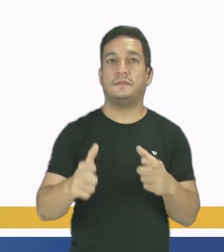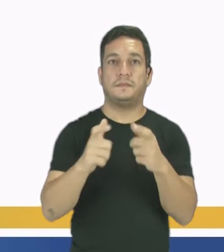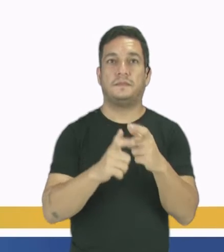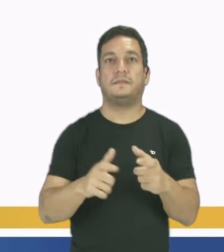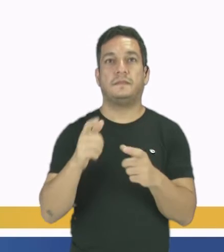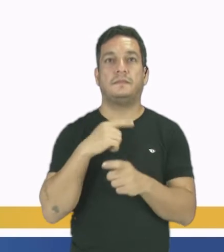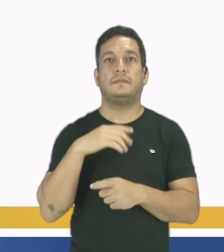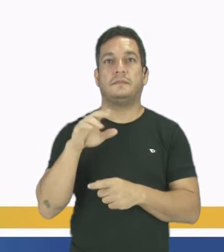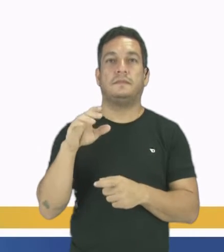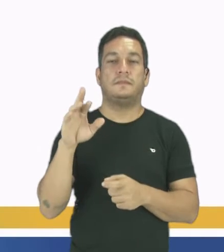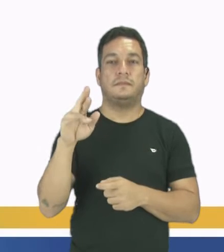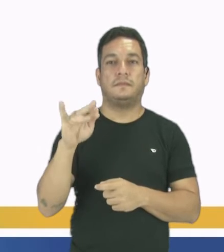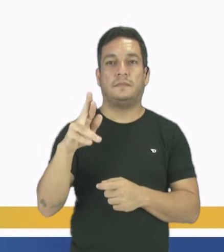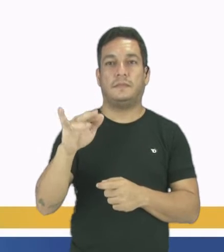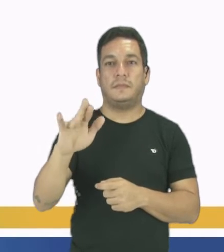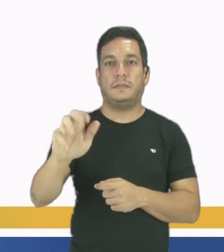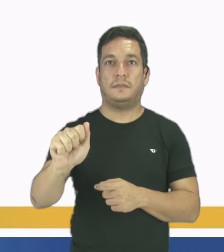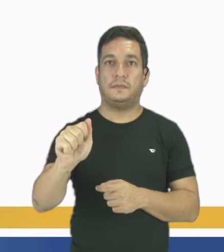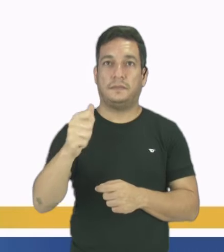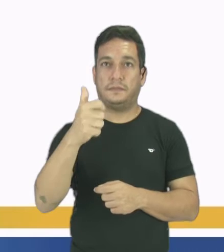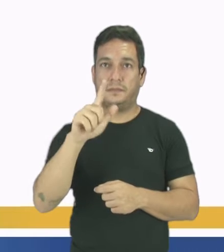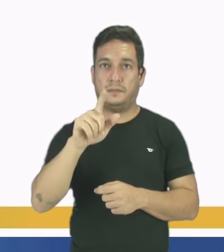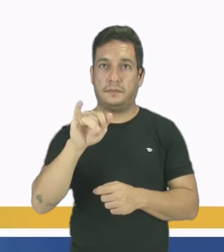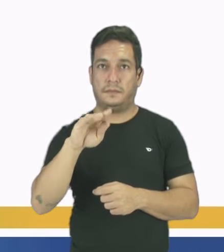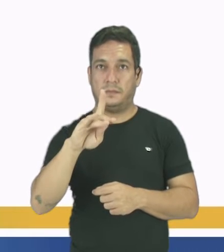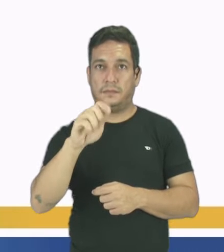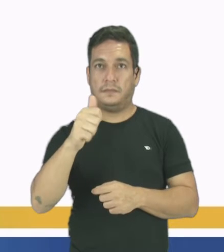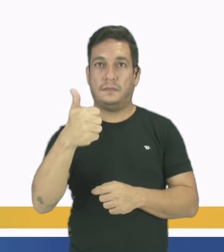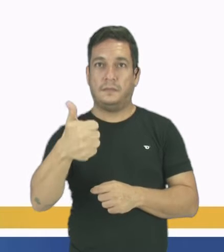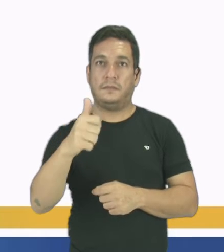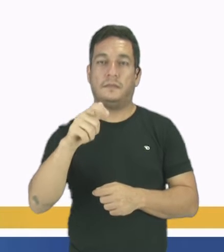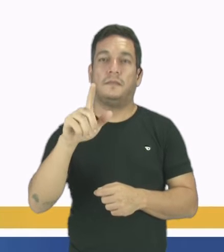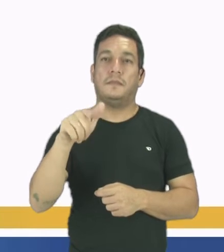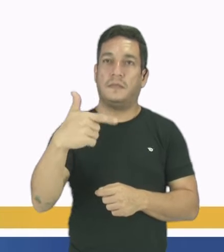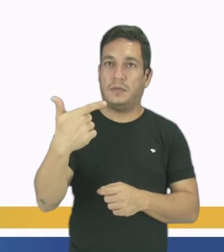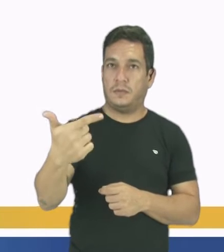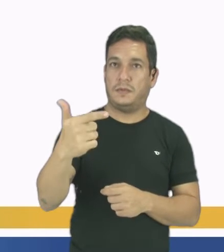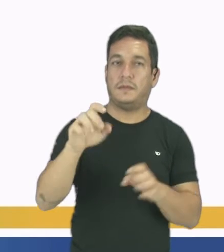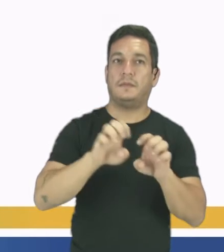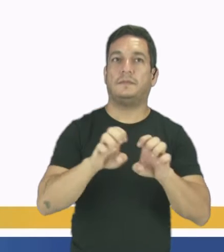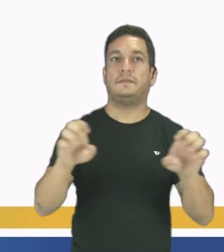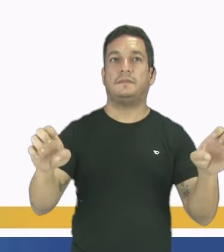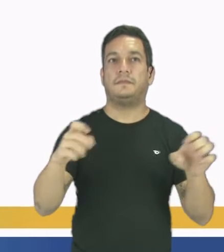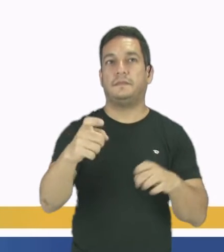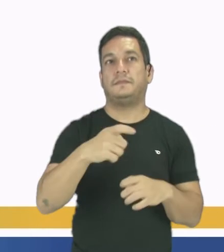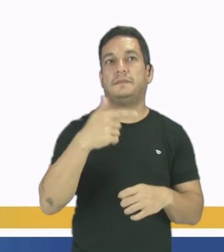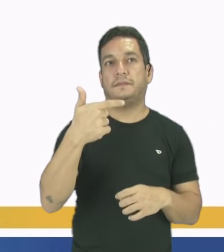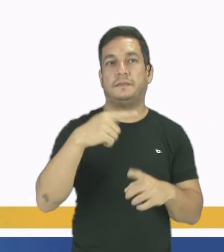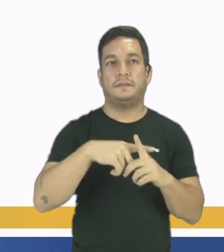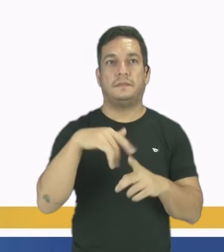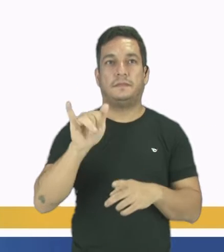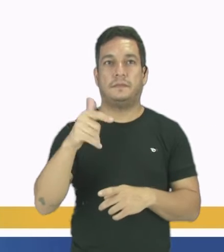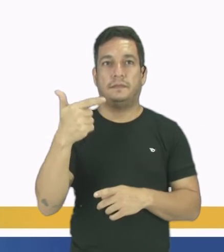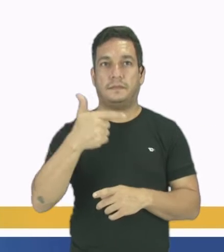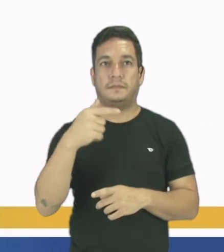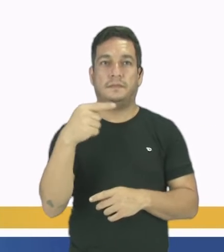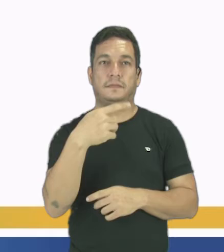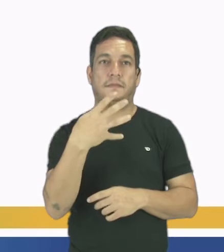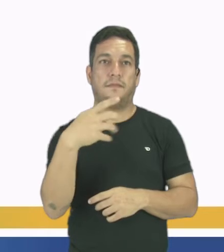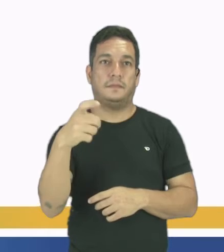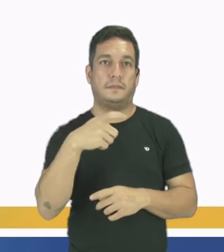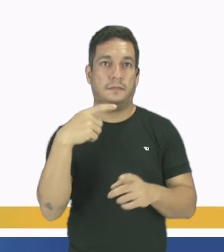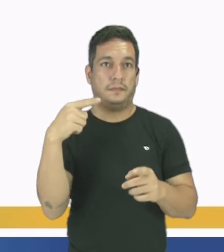das circunferências lambda 1 e lambda 2 de equações x² mais y²